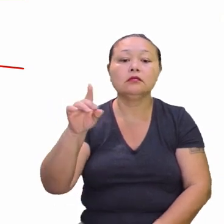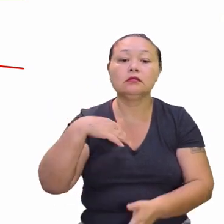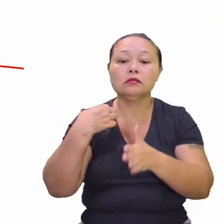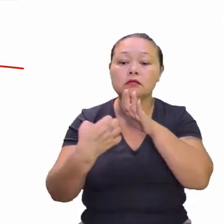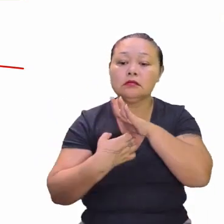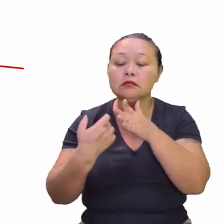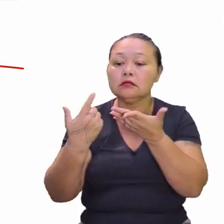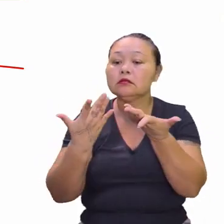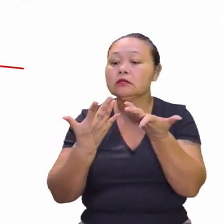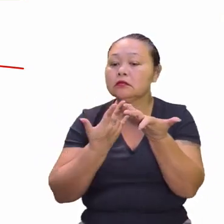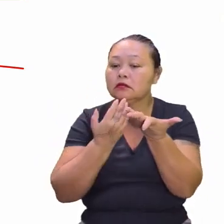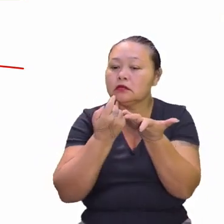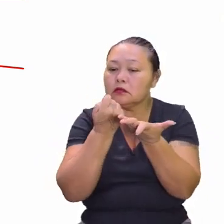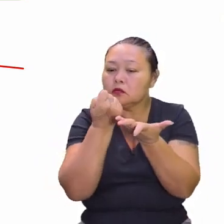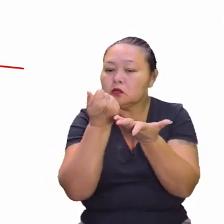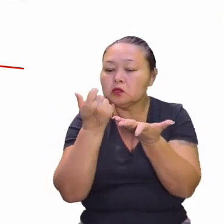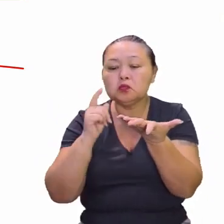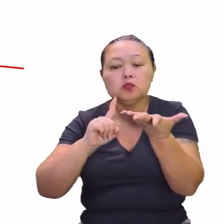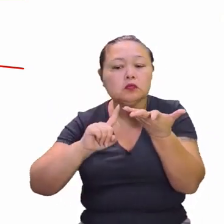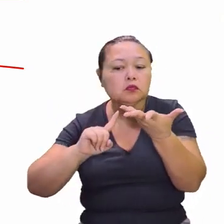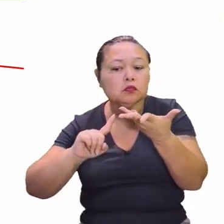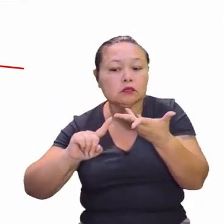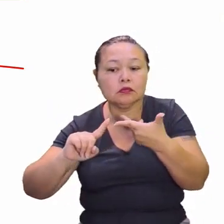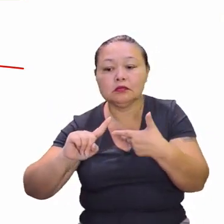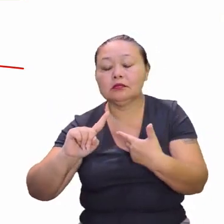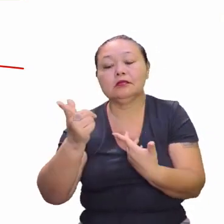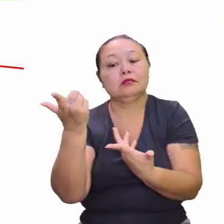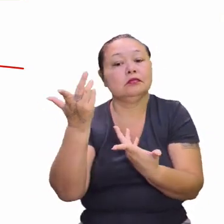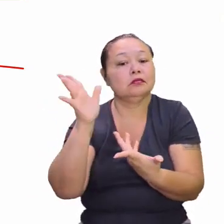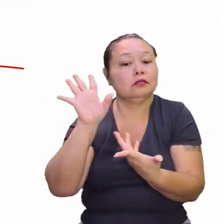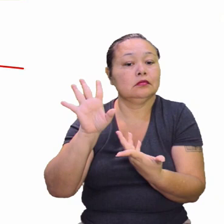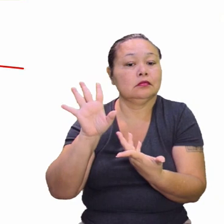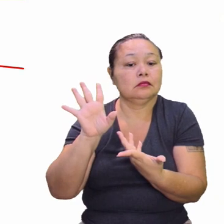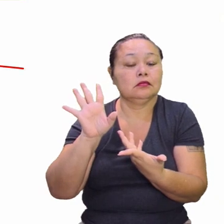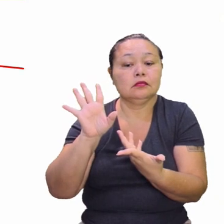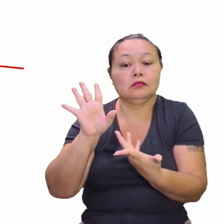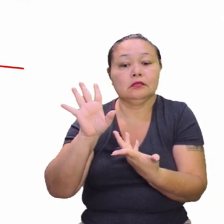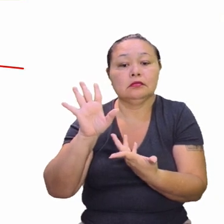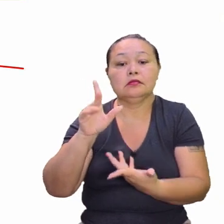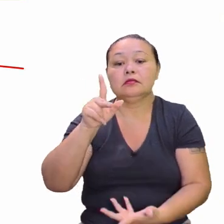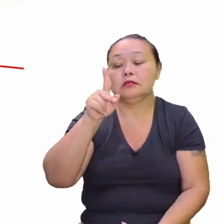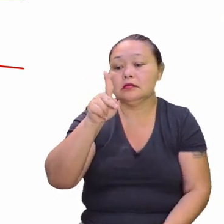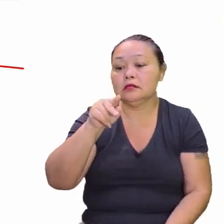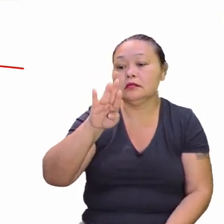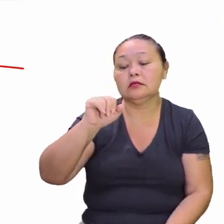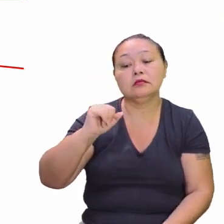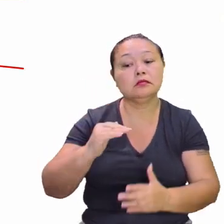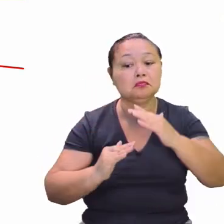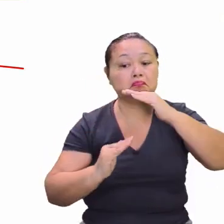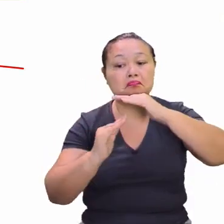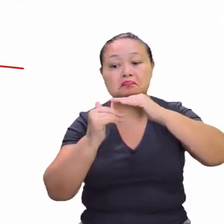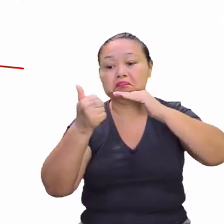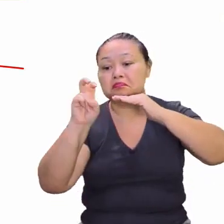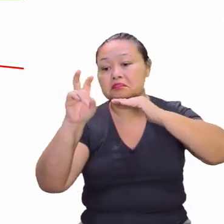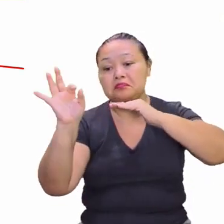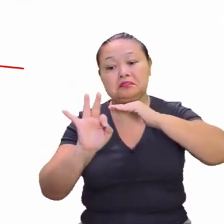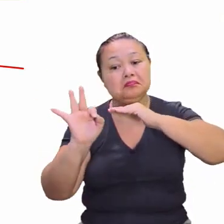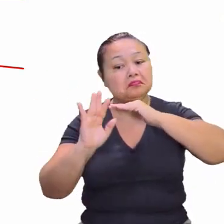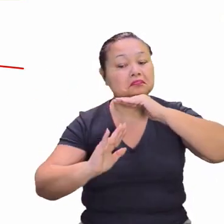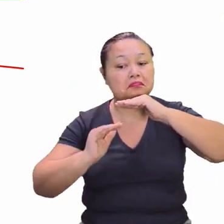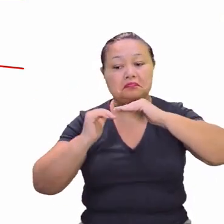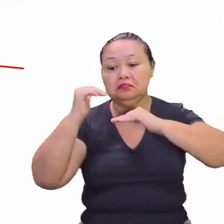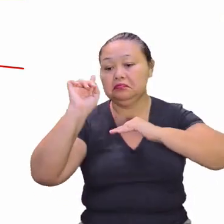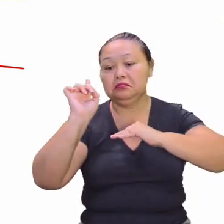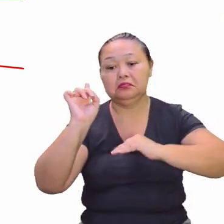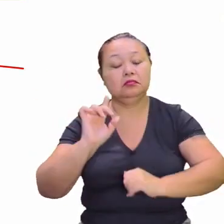é incipiente, é pouco diversificada e ela, no PIB, não chega a 15%. Muito okay?